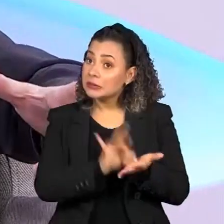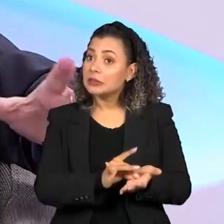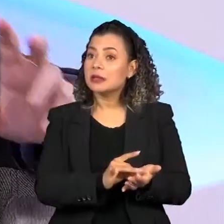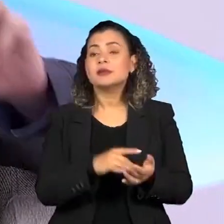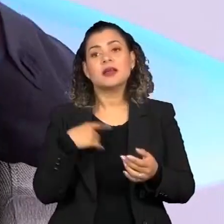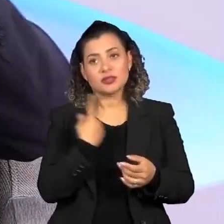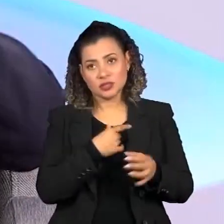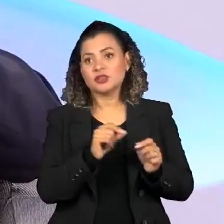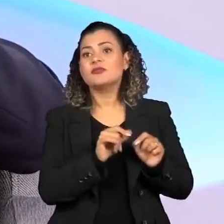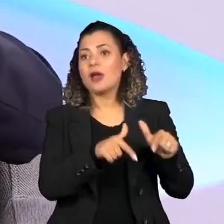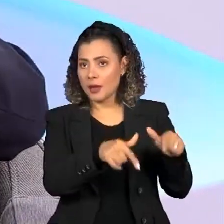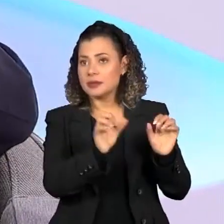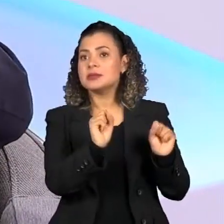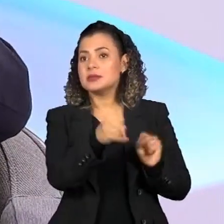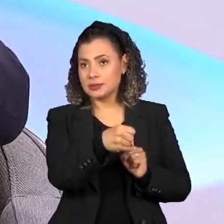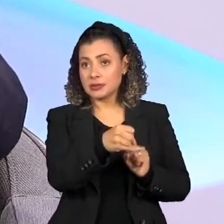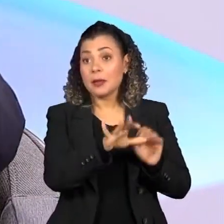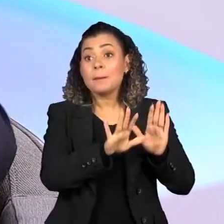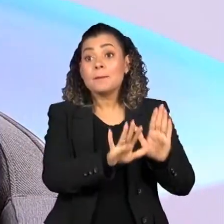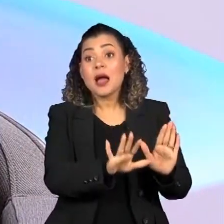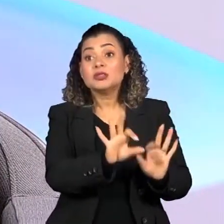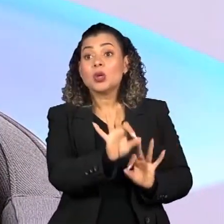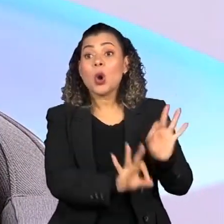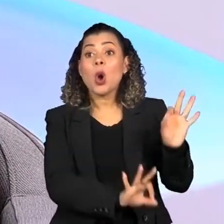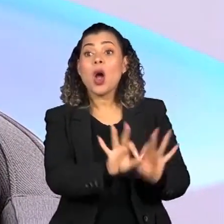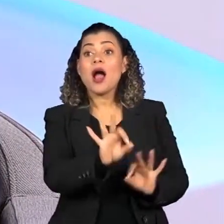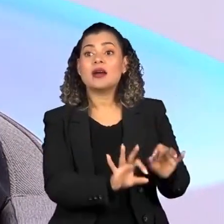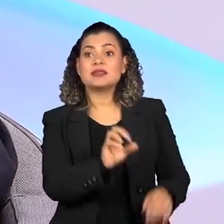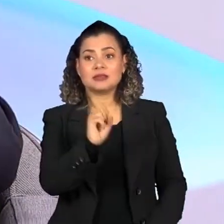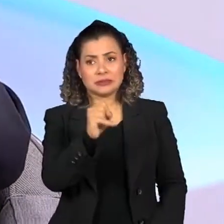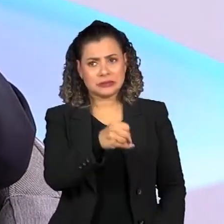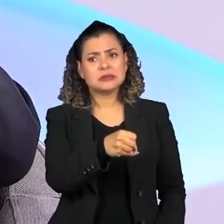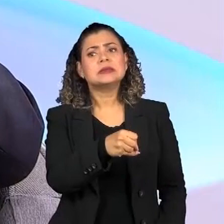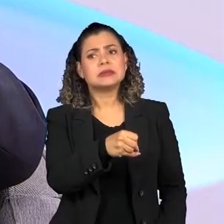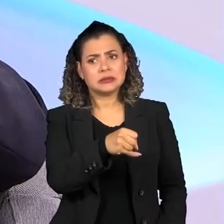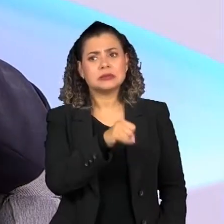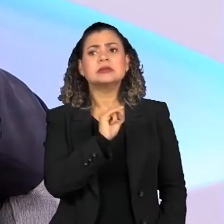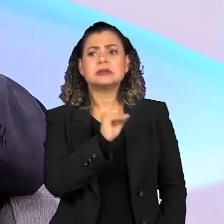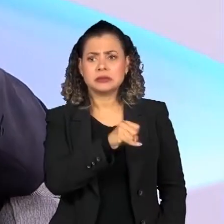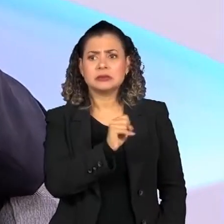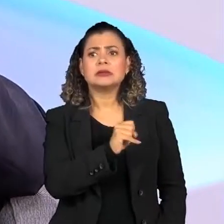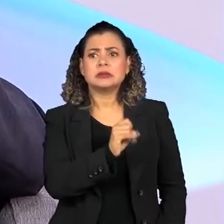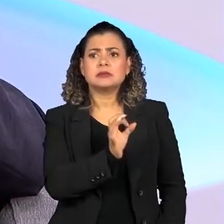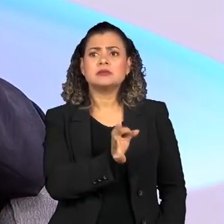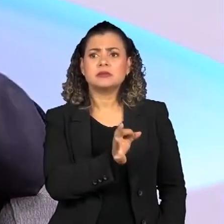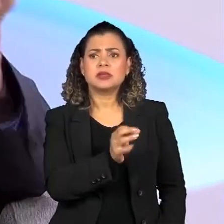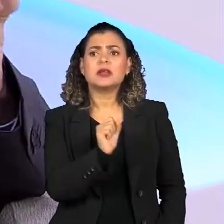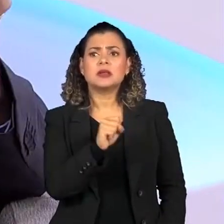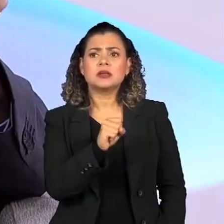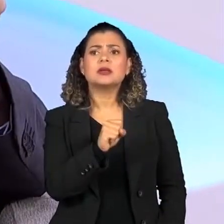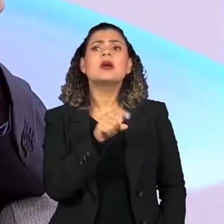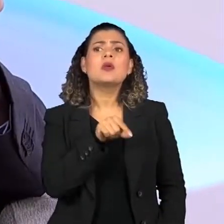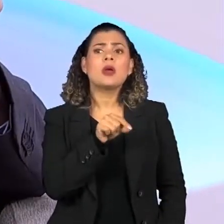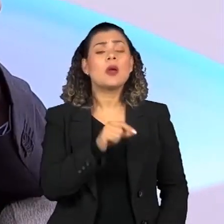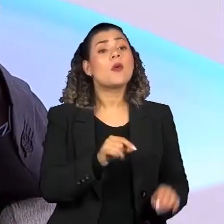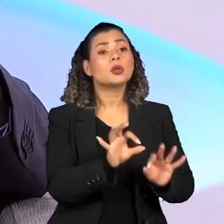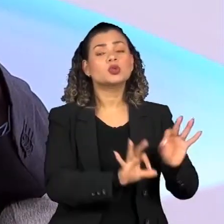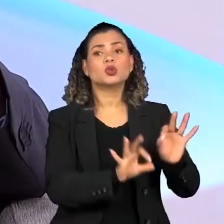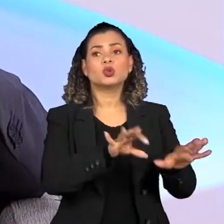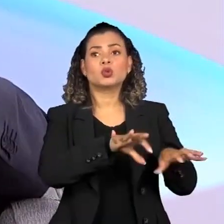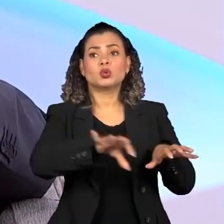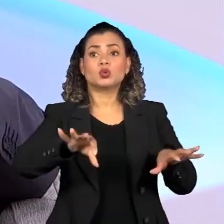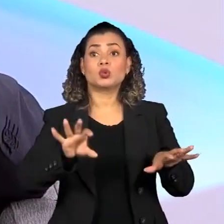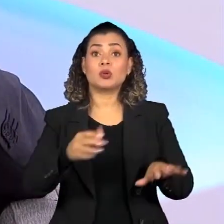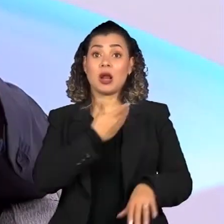fapes faz esse ato agora o ato de se organizar como uma estrutura que tem que ser uma estrutura de estado